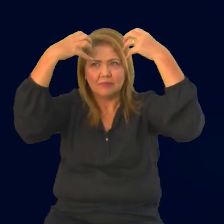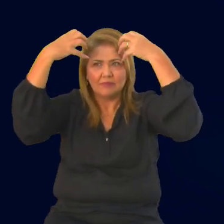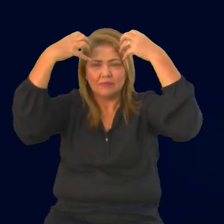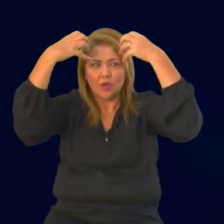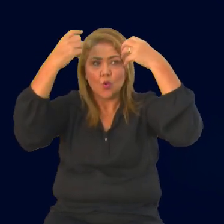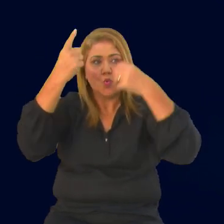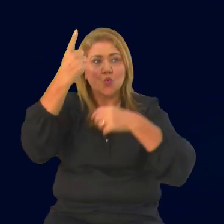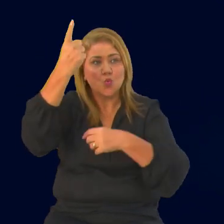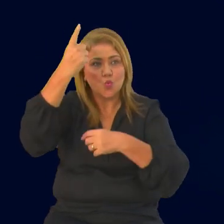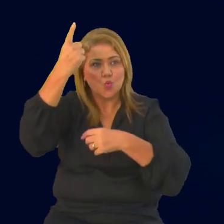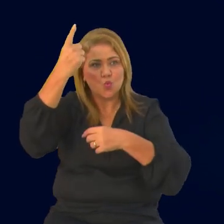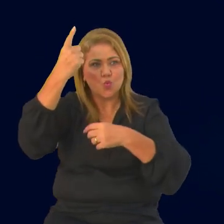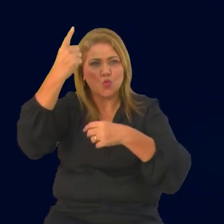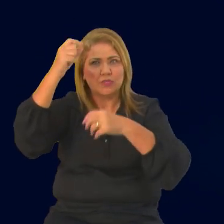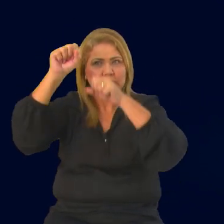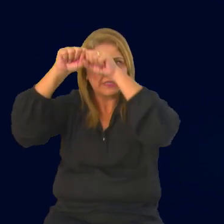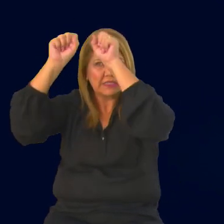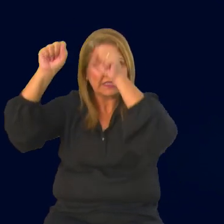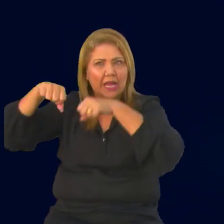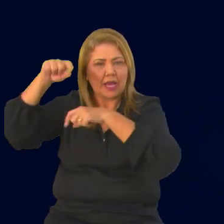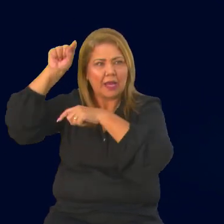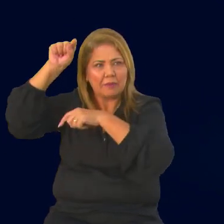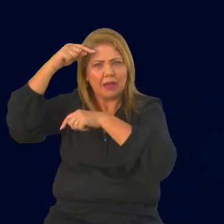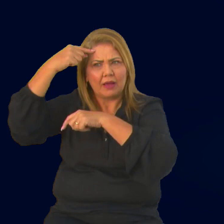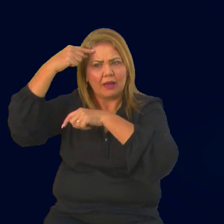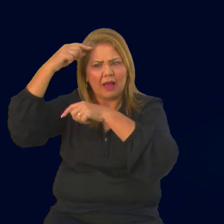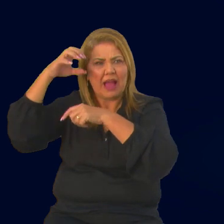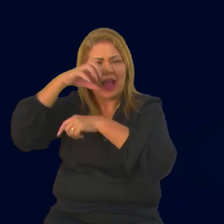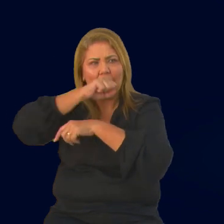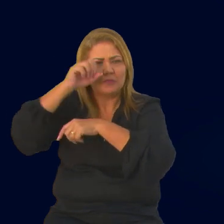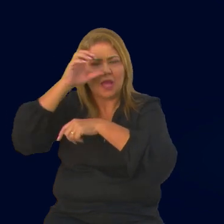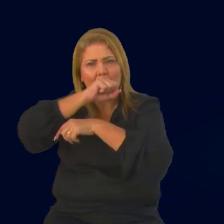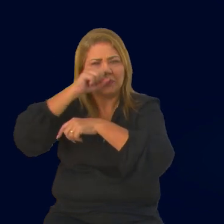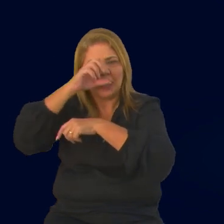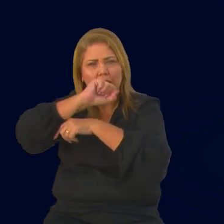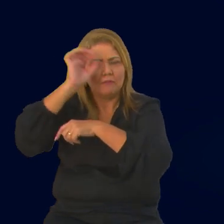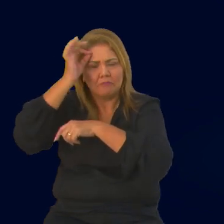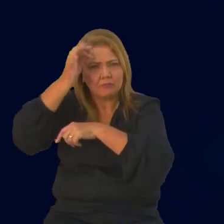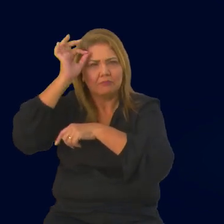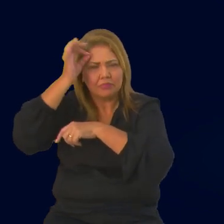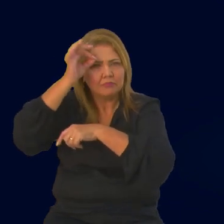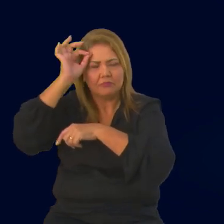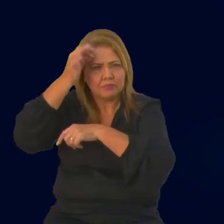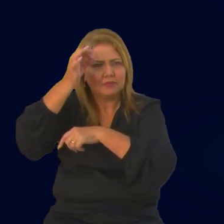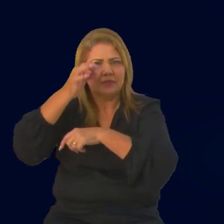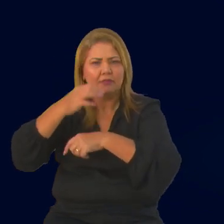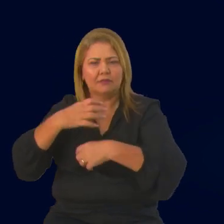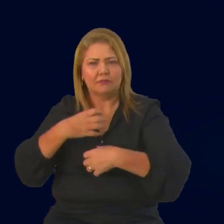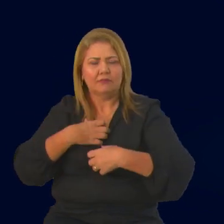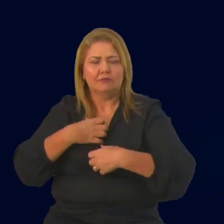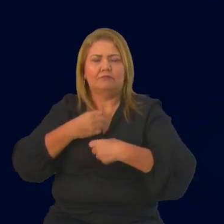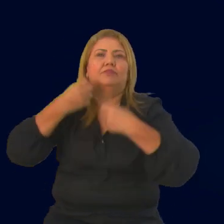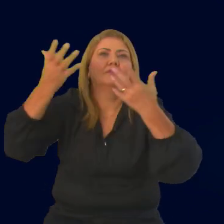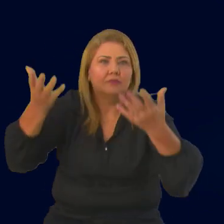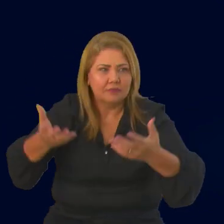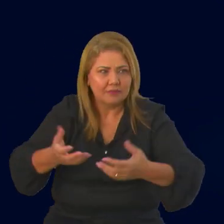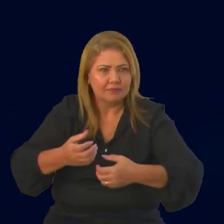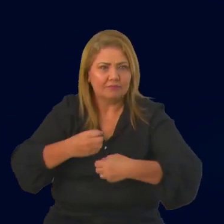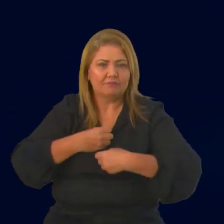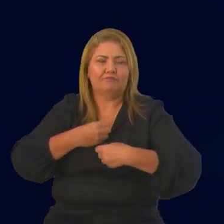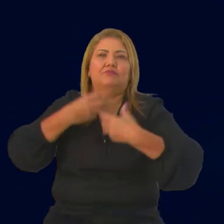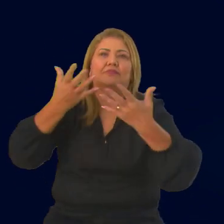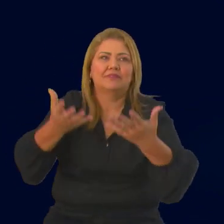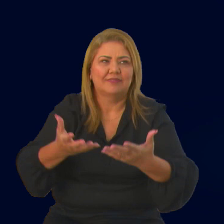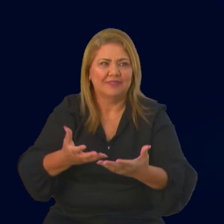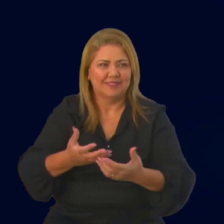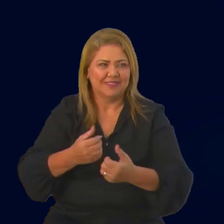1, ele é um sistema muito rápido, ele é intuitivo, associativo, impulsivo, que